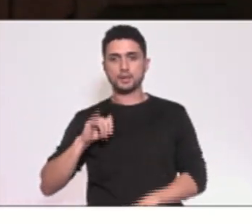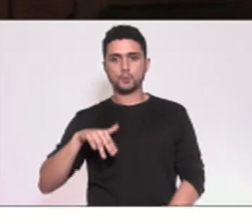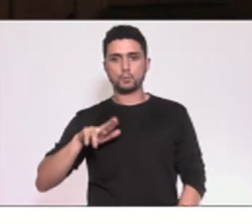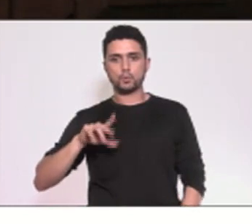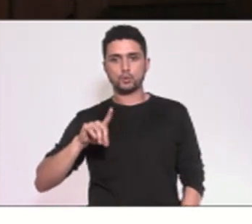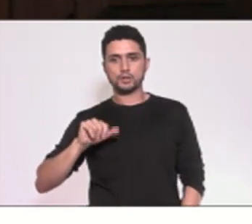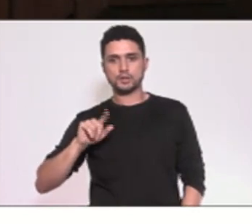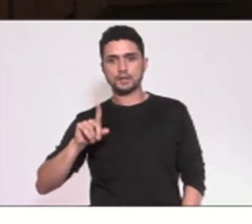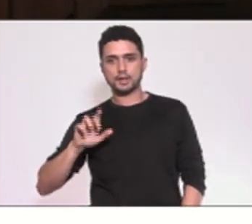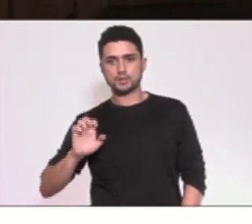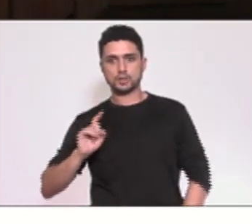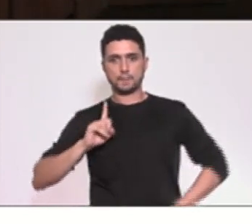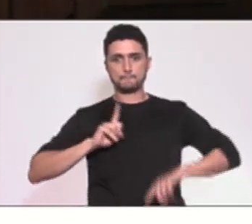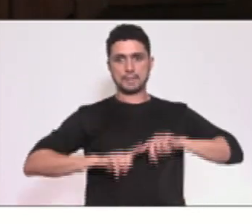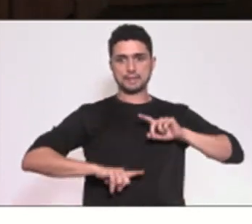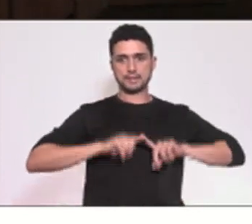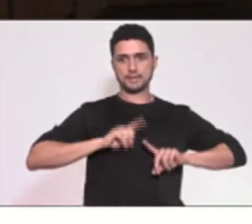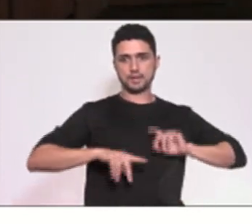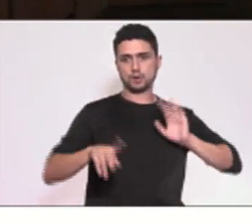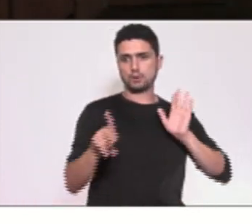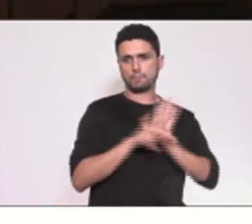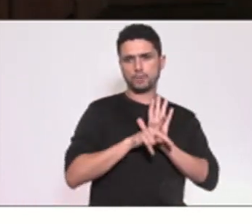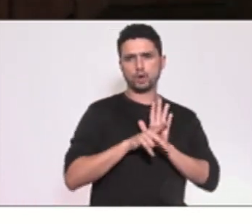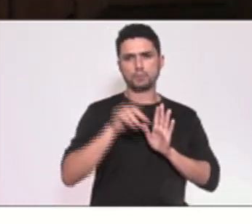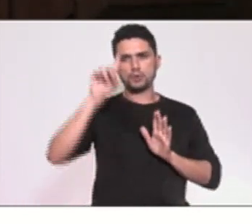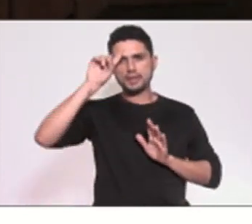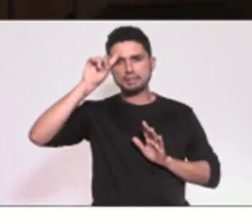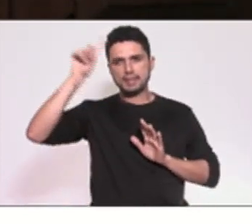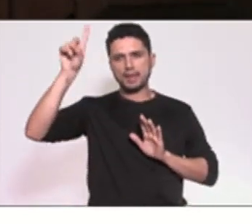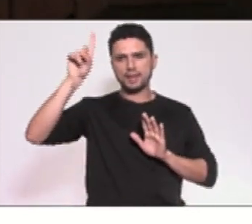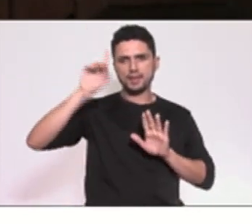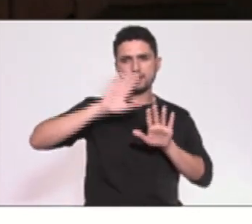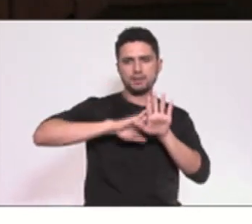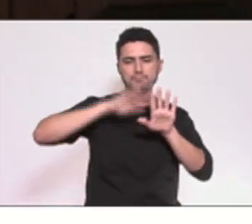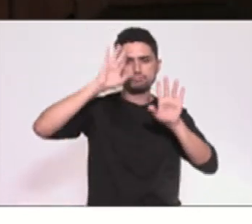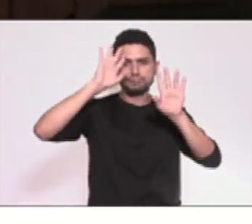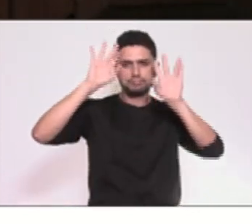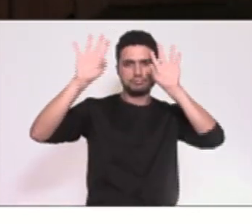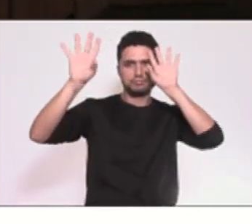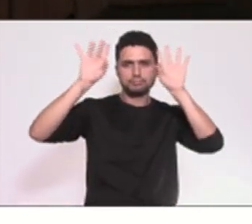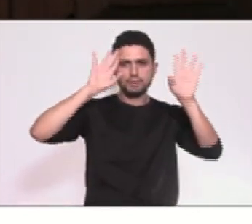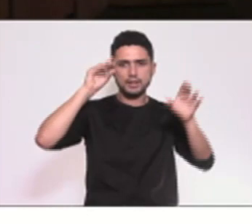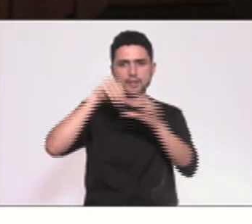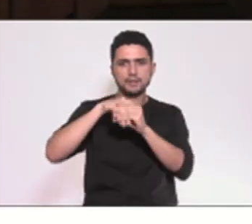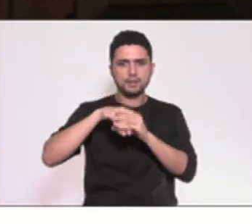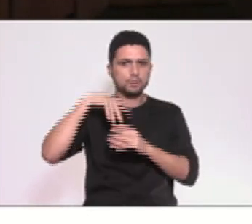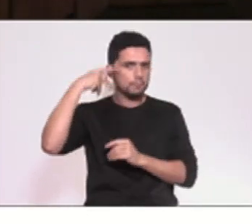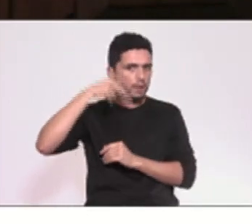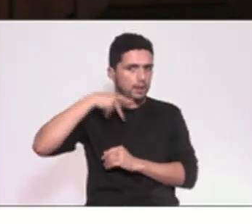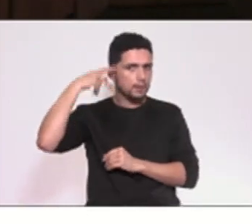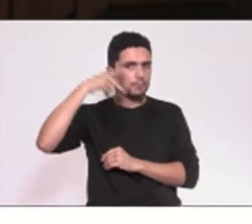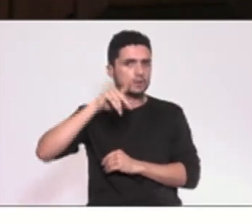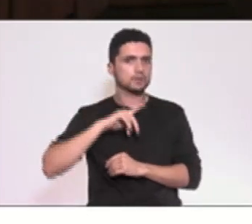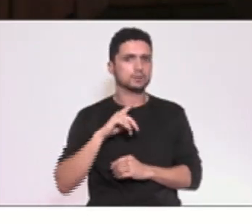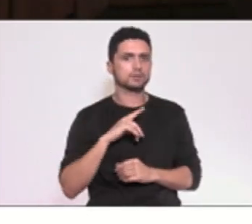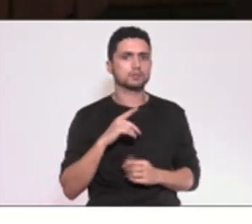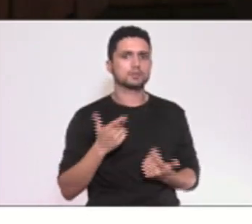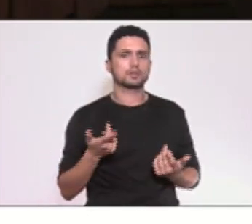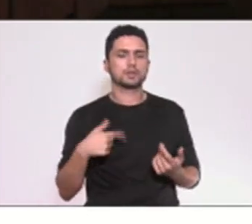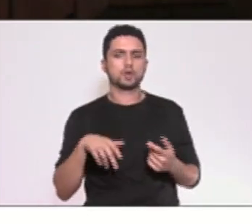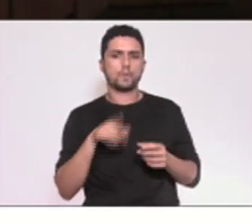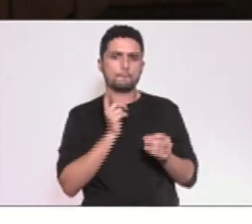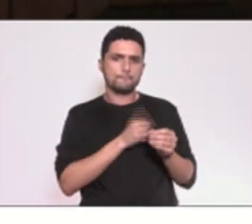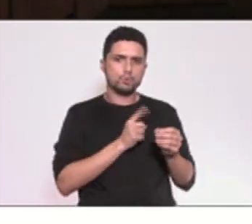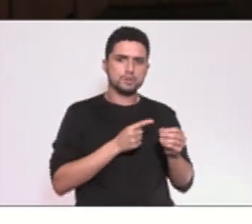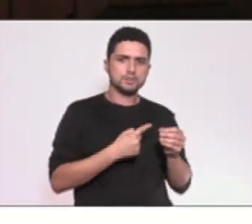material, que é a imunidade do campo das ideias. Ele, dentro do parlamento, e existe jurisdição dentro do